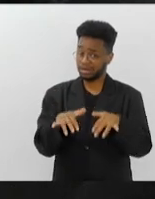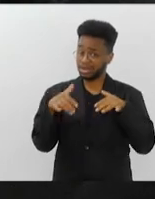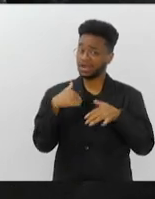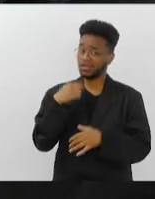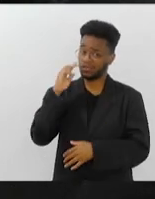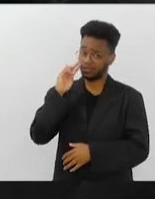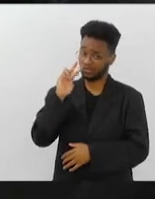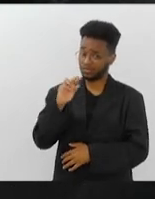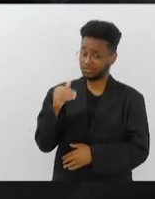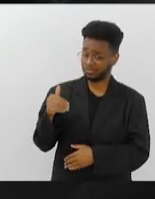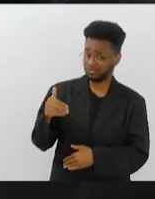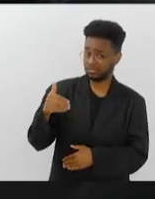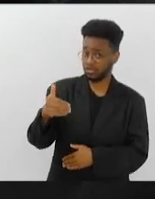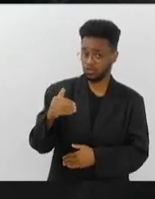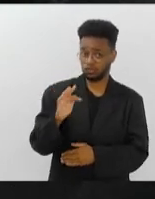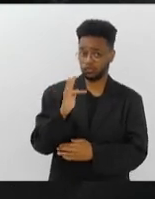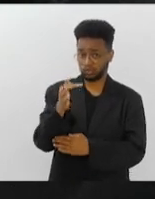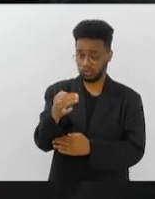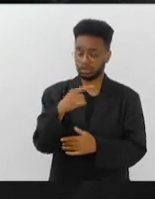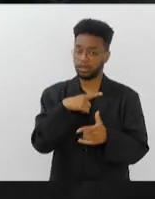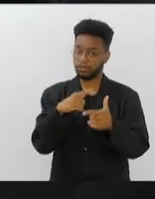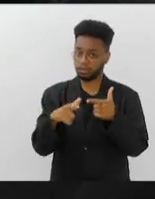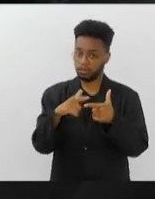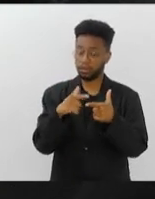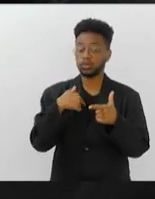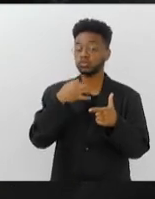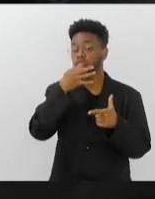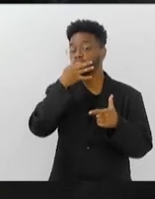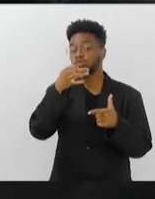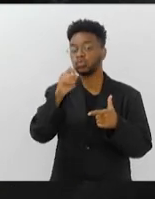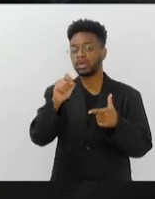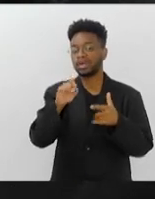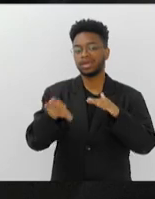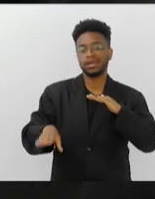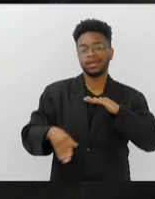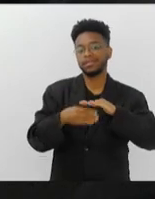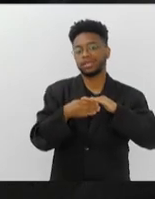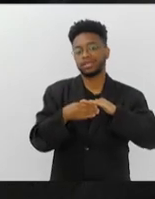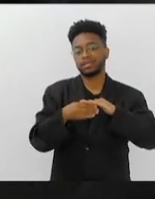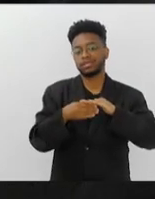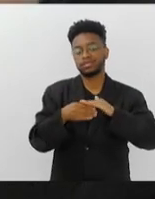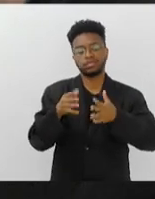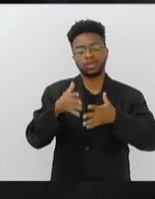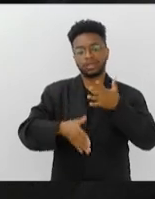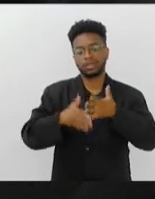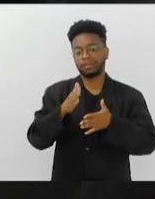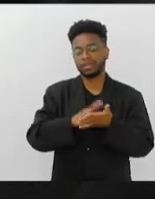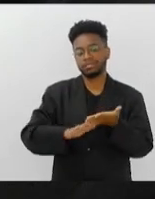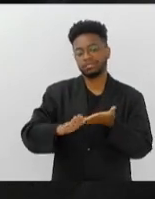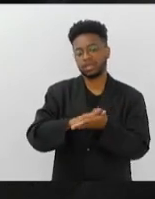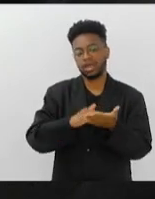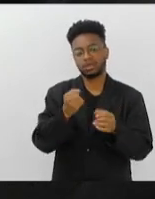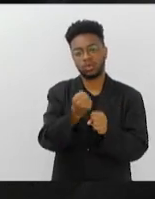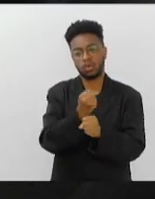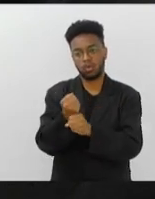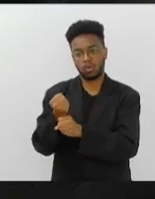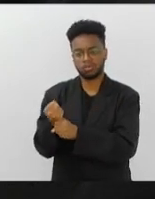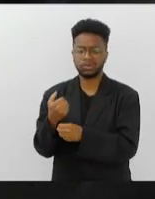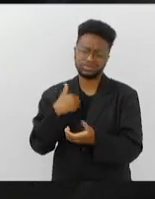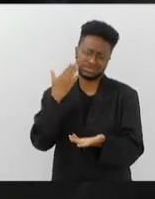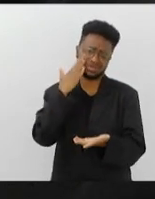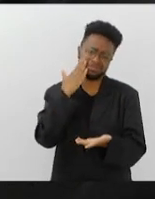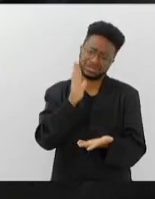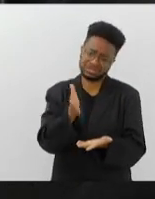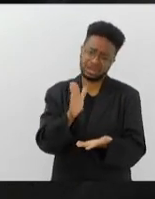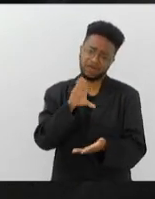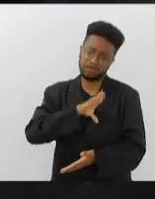problema lá na frente, eu sugeri uma emenda que isto não afetaria a possibilidade, eu sabia que o